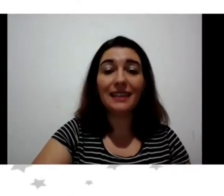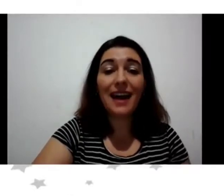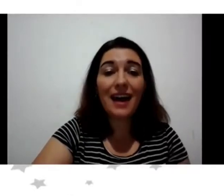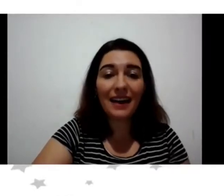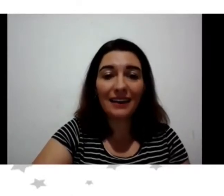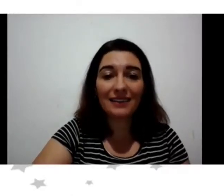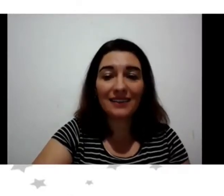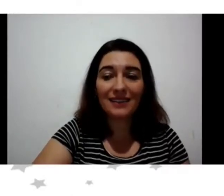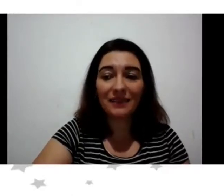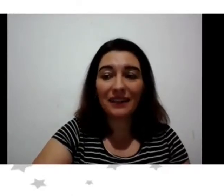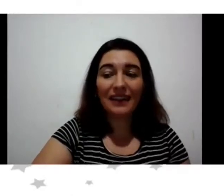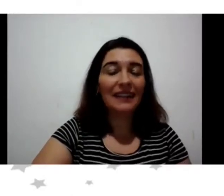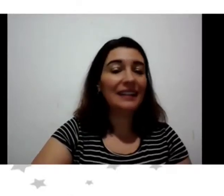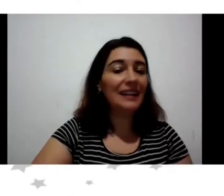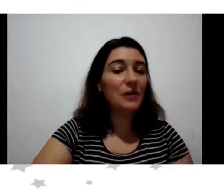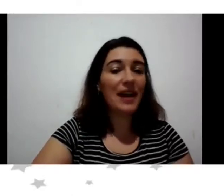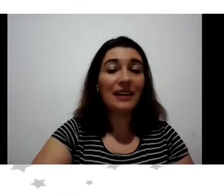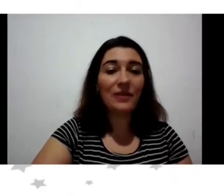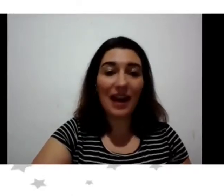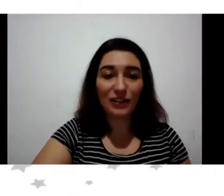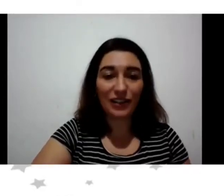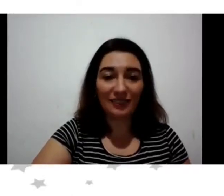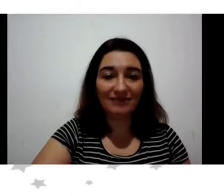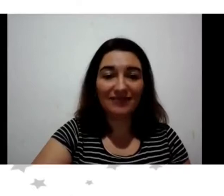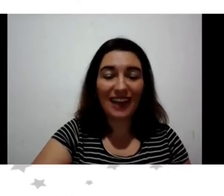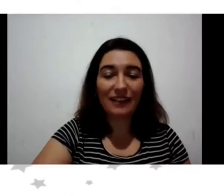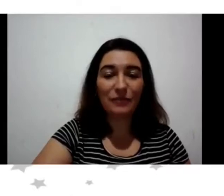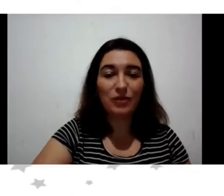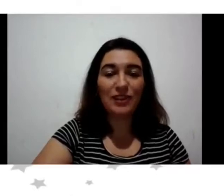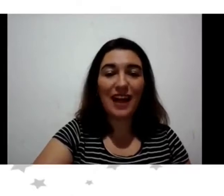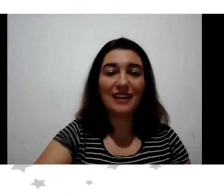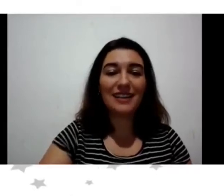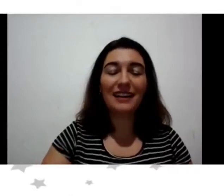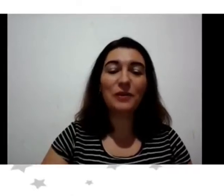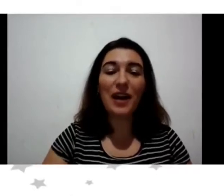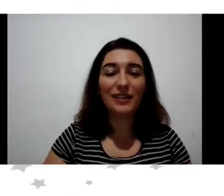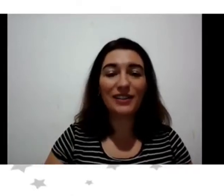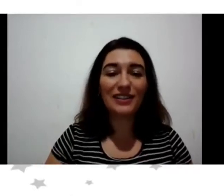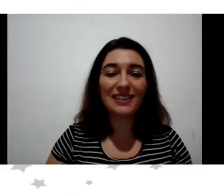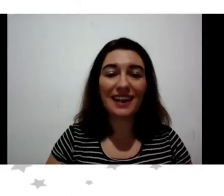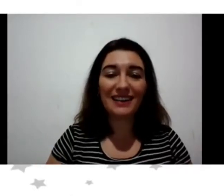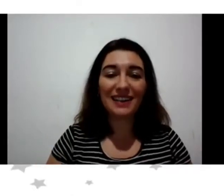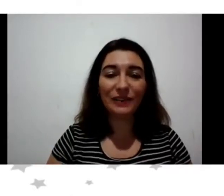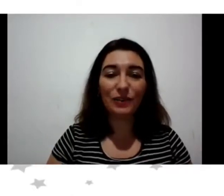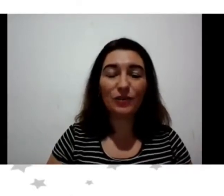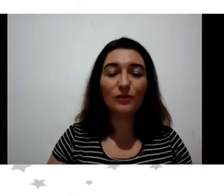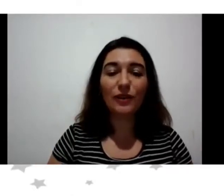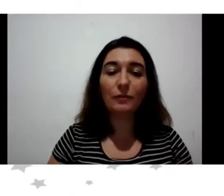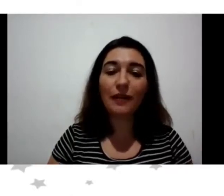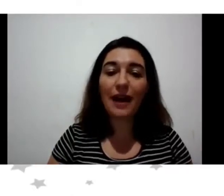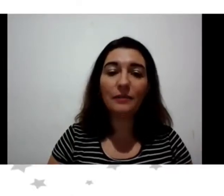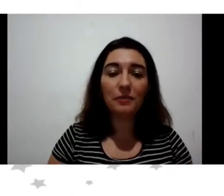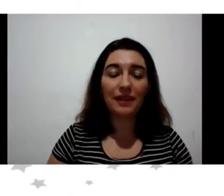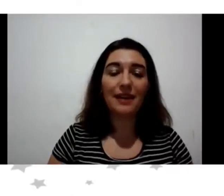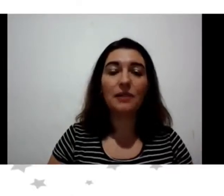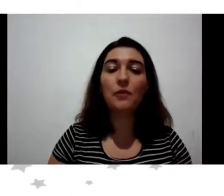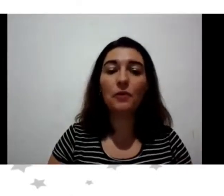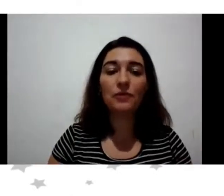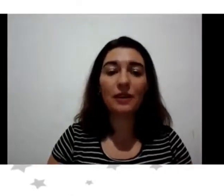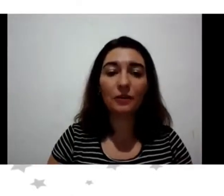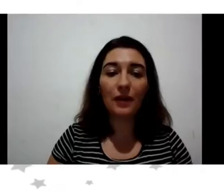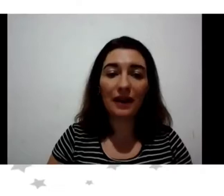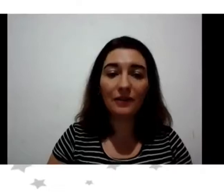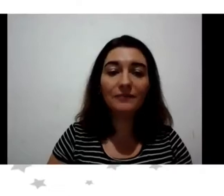de sinais, não é linguagem, né? Vamos tirar essa linguagem de sinais aí do nosso vocabulário, porque é